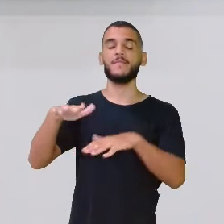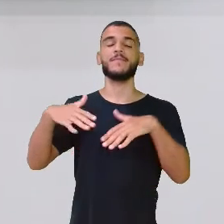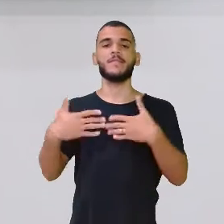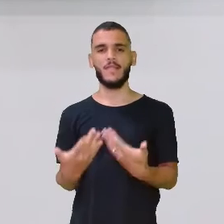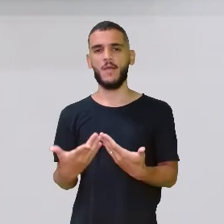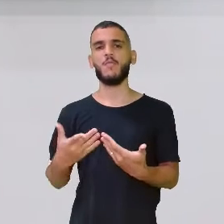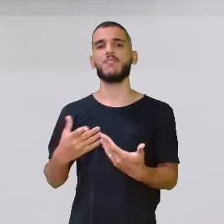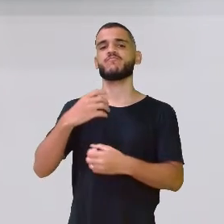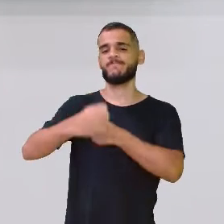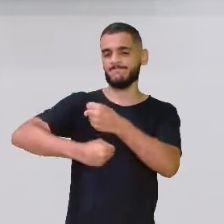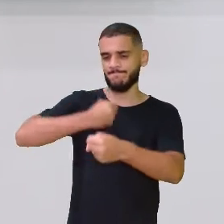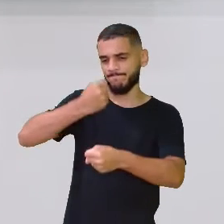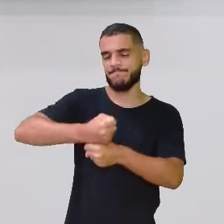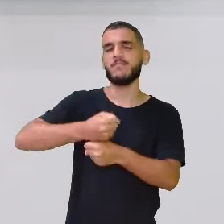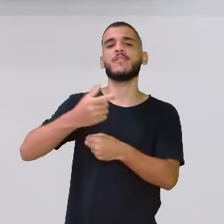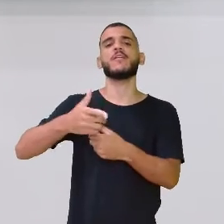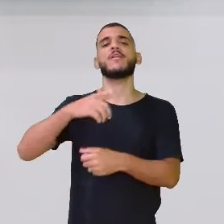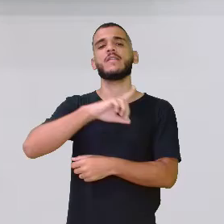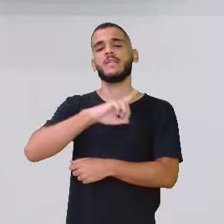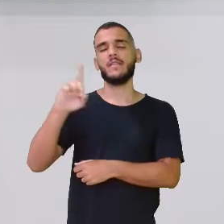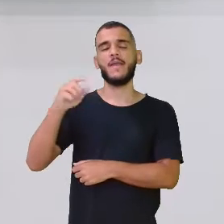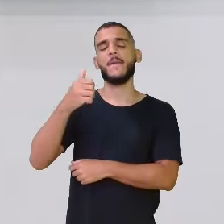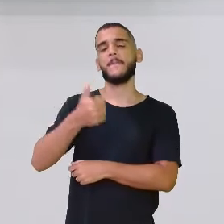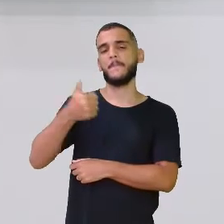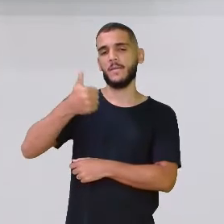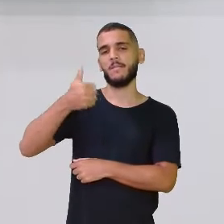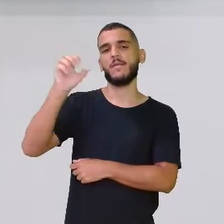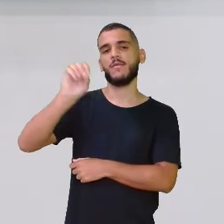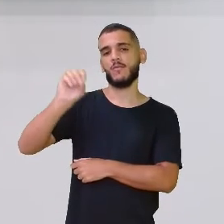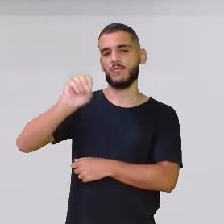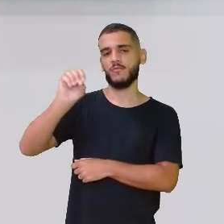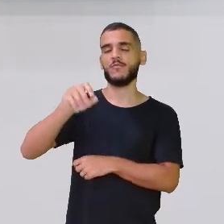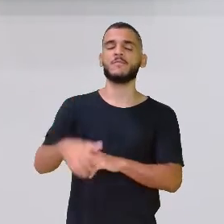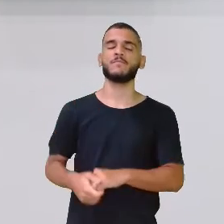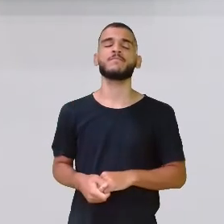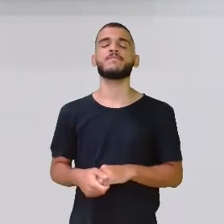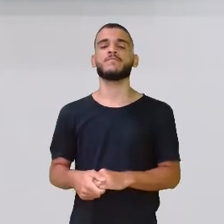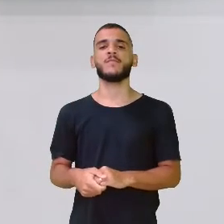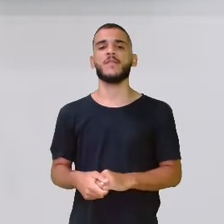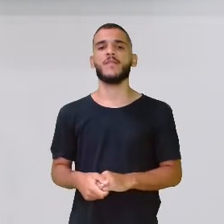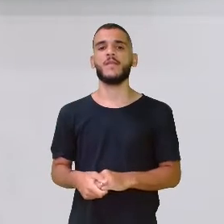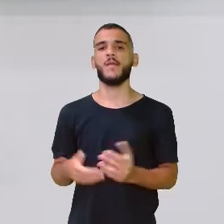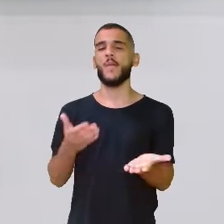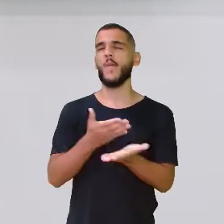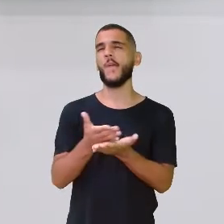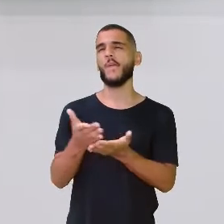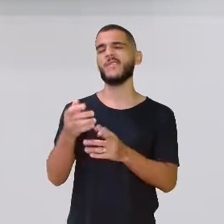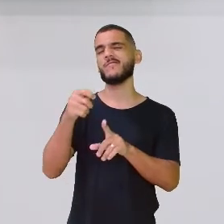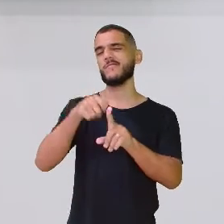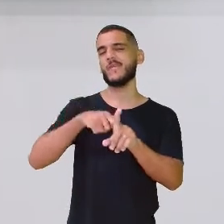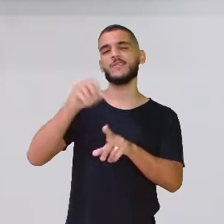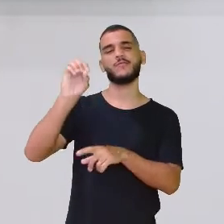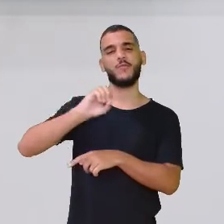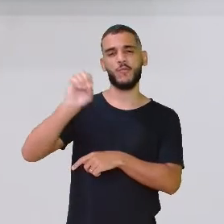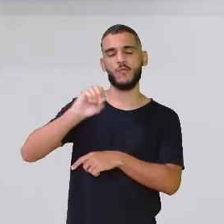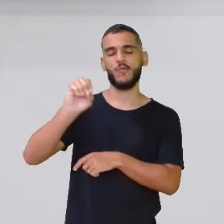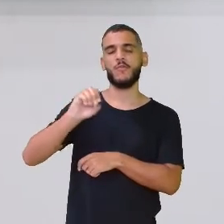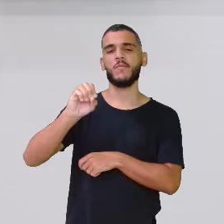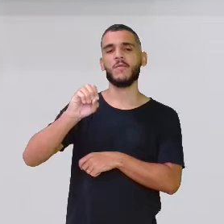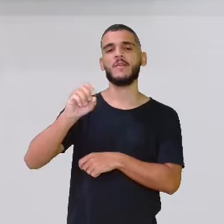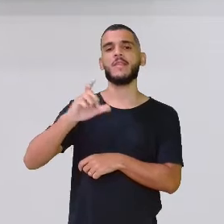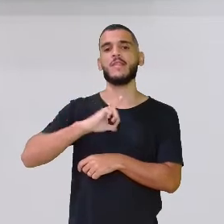comemorado anualmente, no dia 1º de outubro. Então, no início de outubro, existe